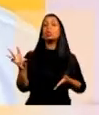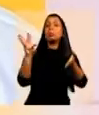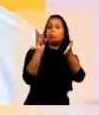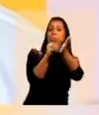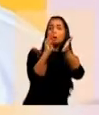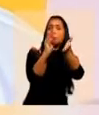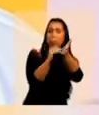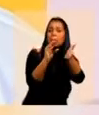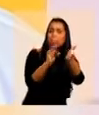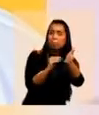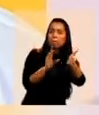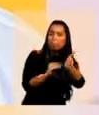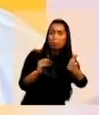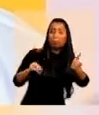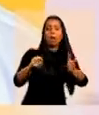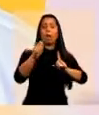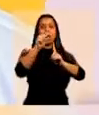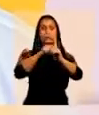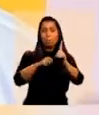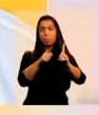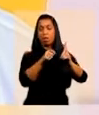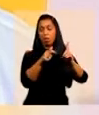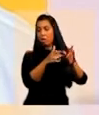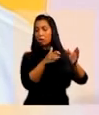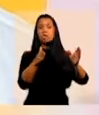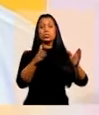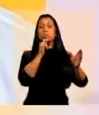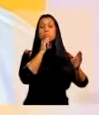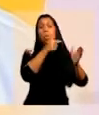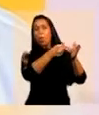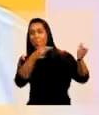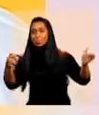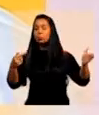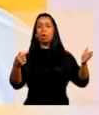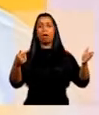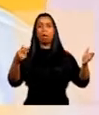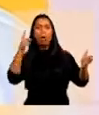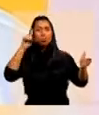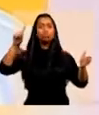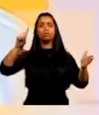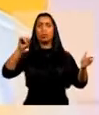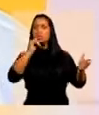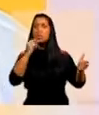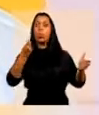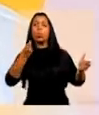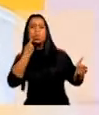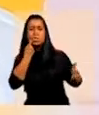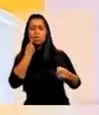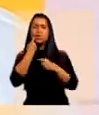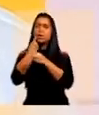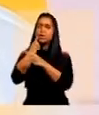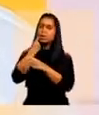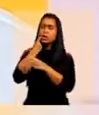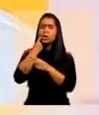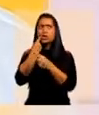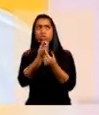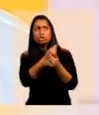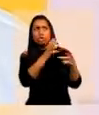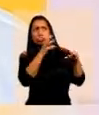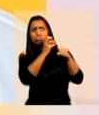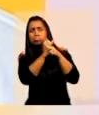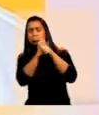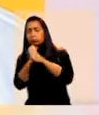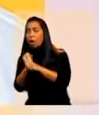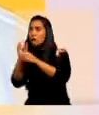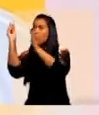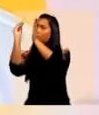só alimento ela com os dados uma vez por semana. Então, normalmente eu tenho um dia certo, toda sexta-feira eu olho o que eu